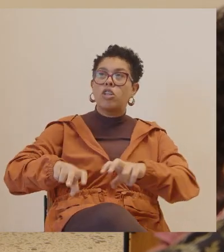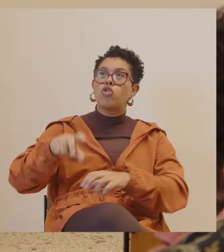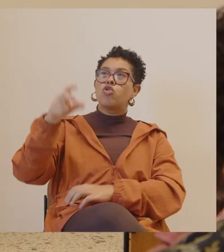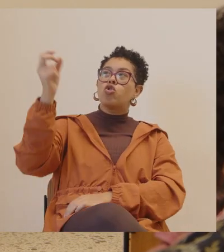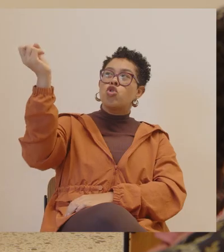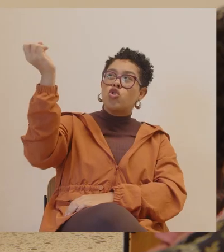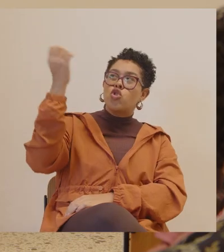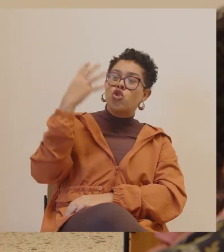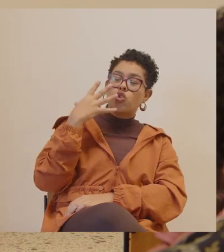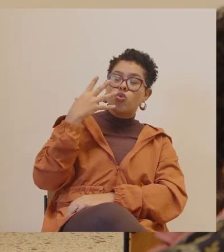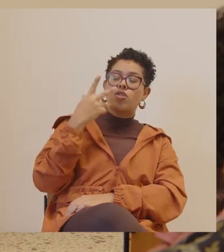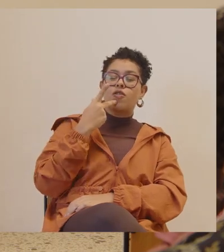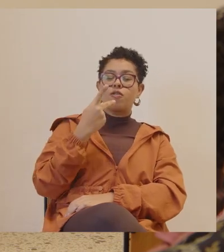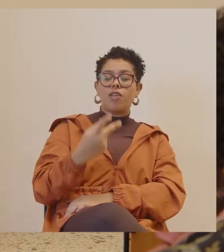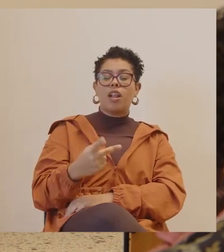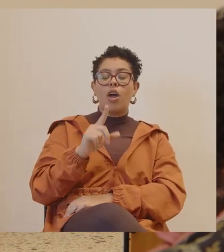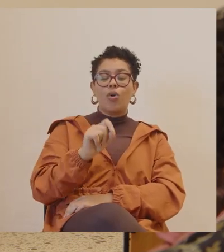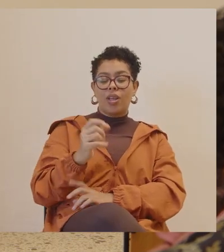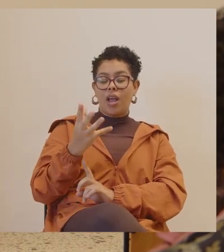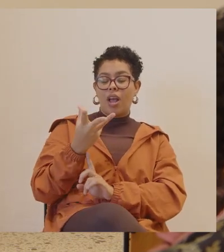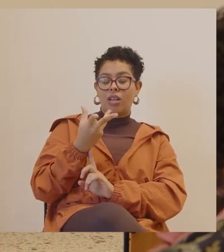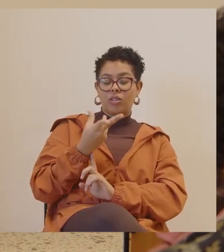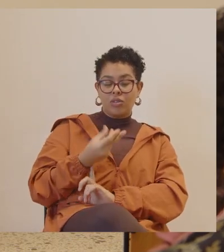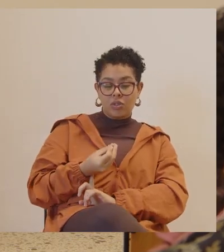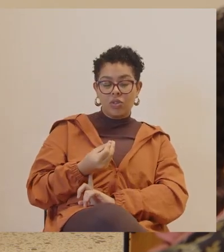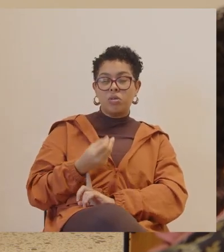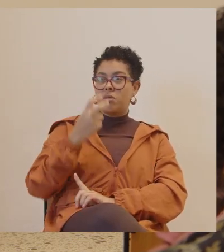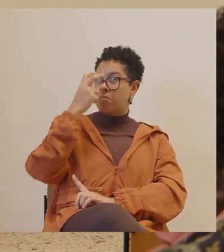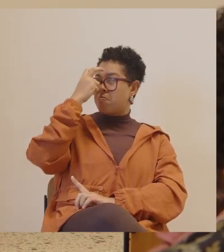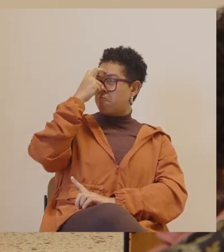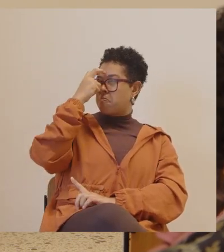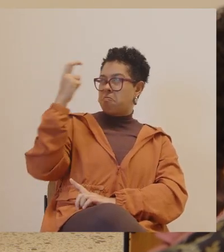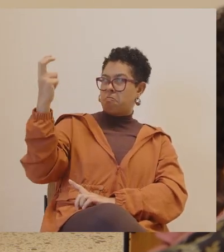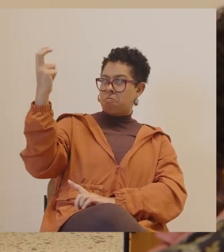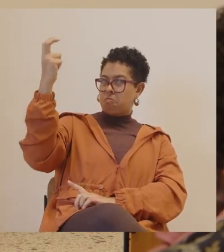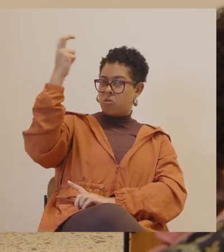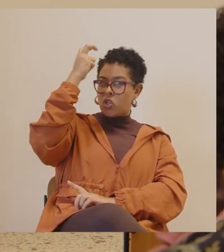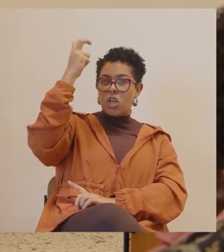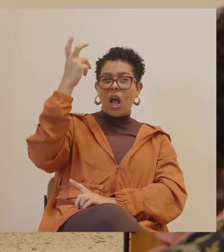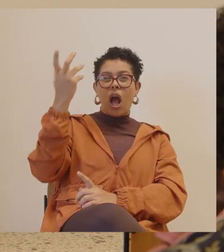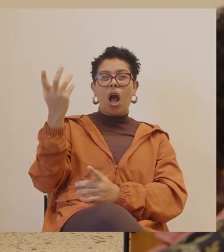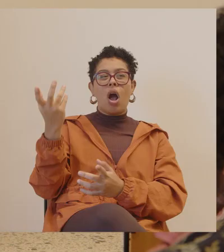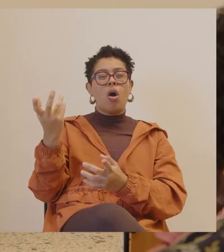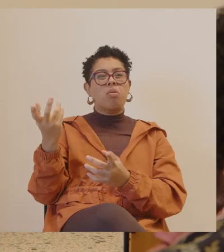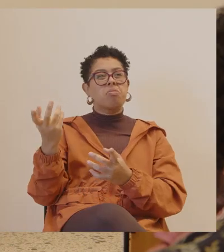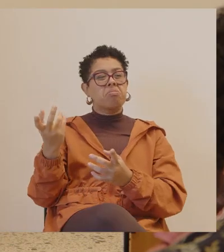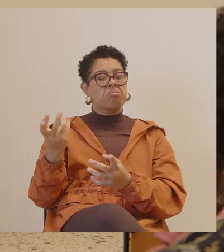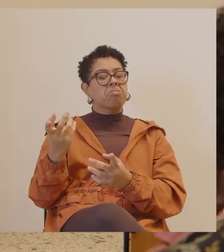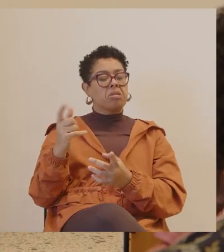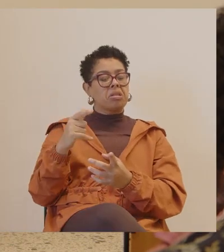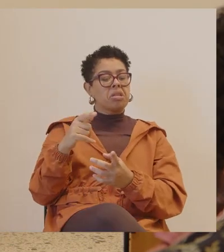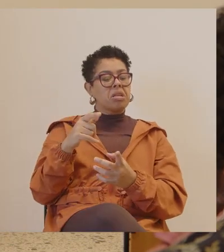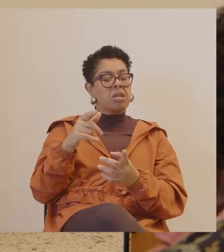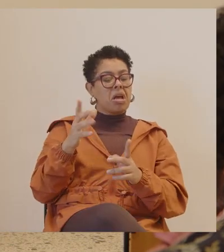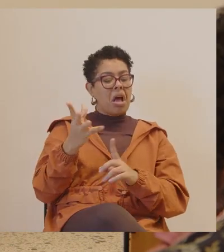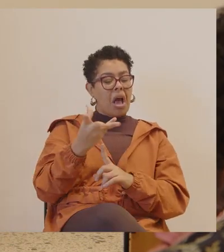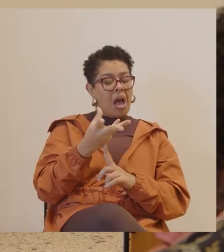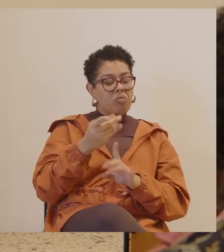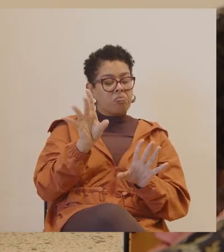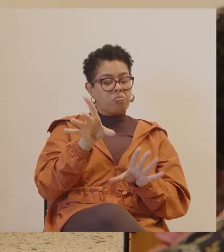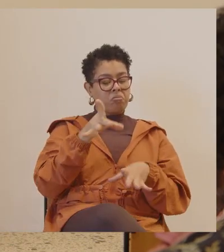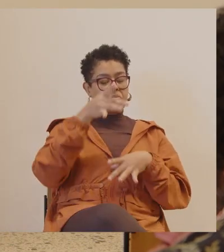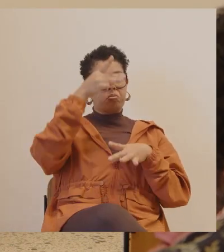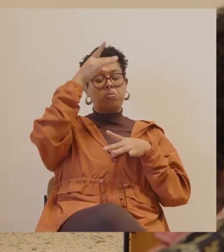ele entra nesse discurso, né, do artista que é o artista genial, que adquiriu, né, uma espécie